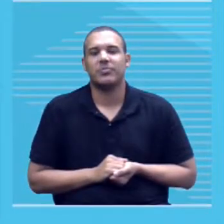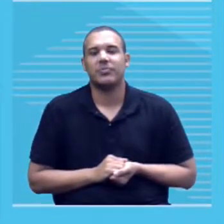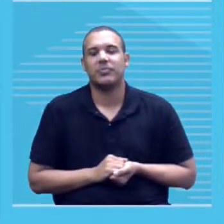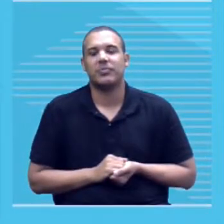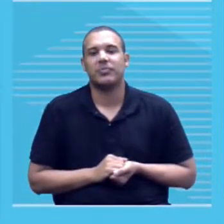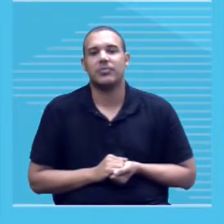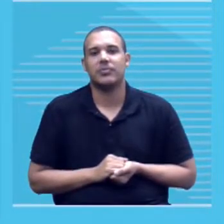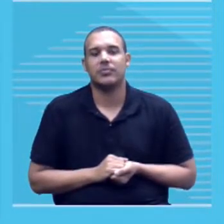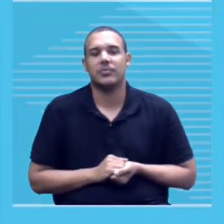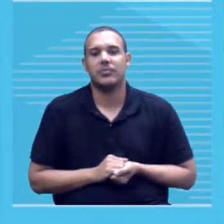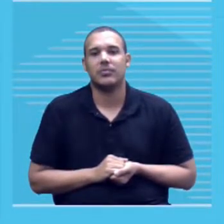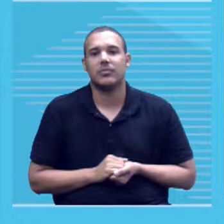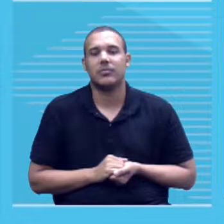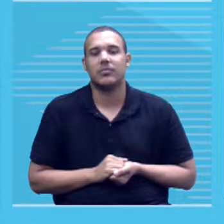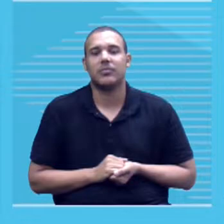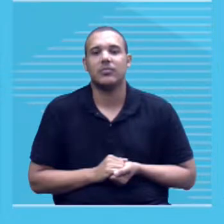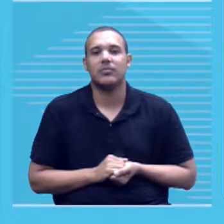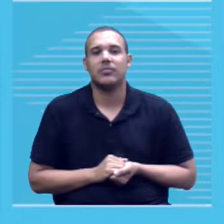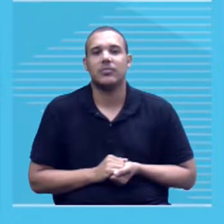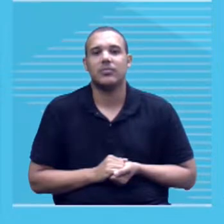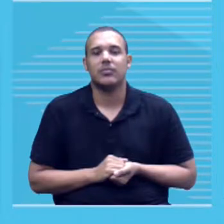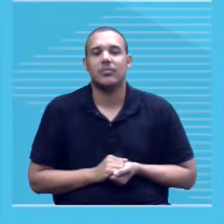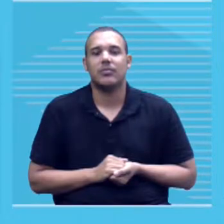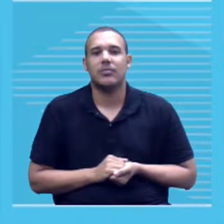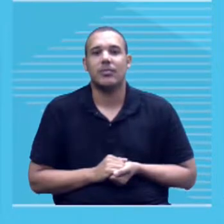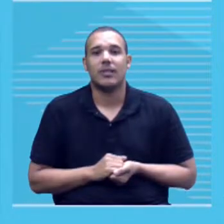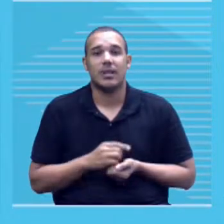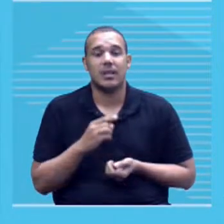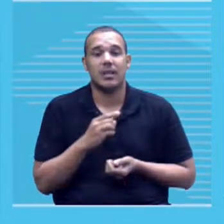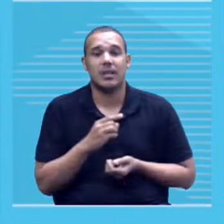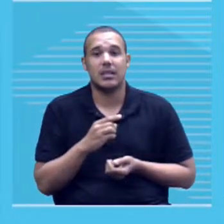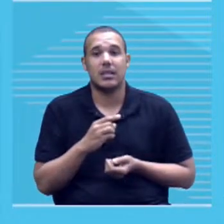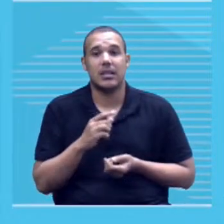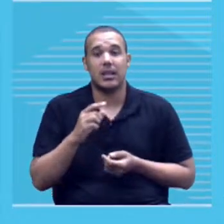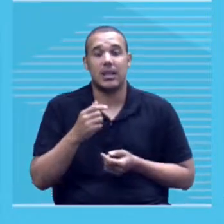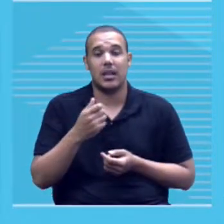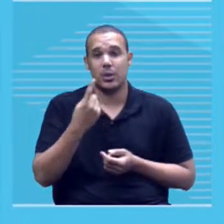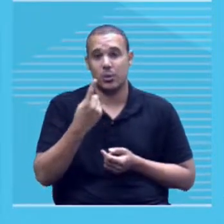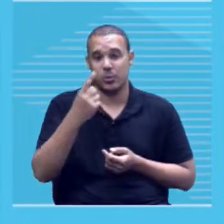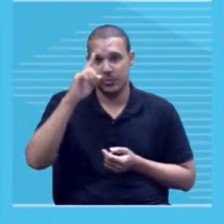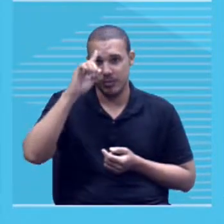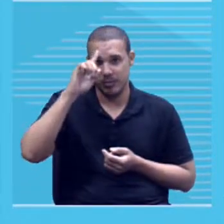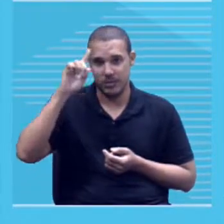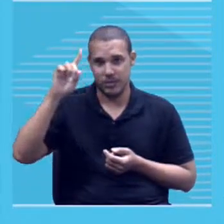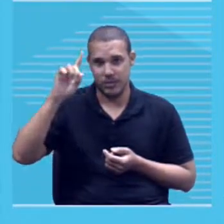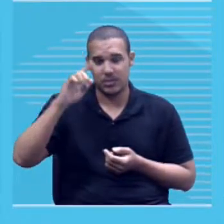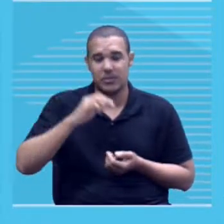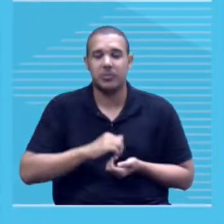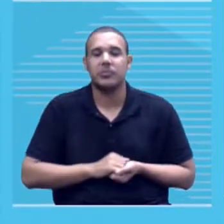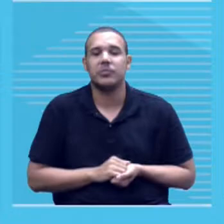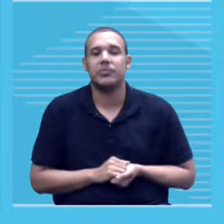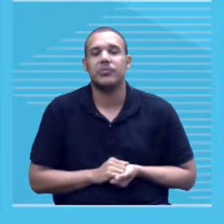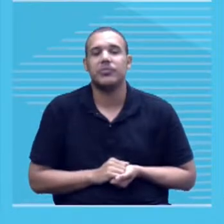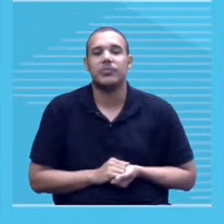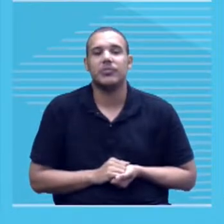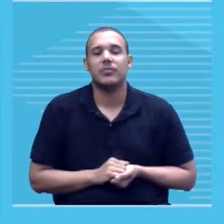Só que isso aqui é a quantidade que você tem em um dia, tá bom? Em um dia.